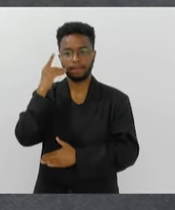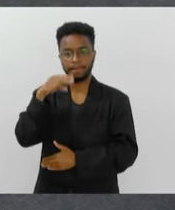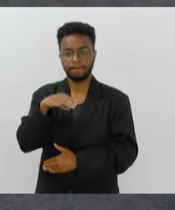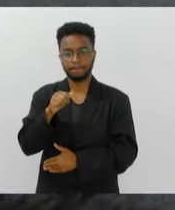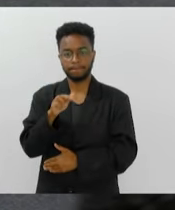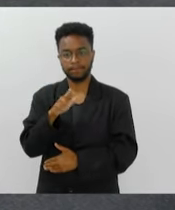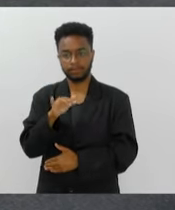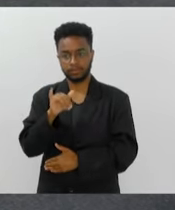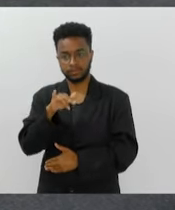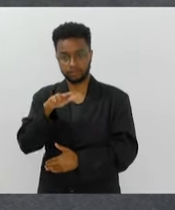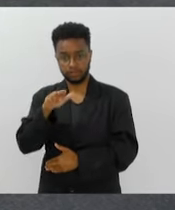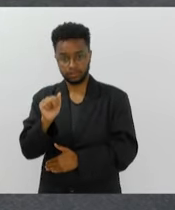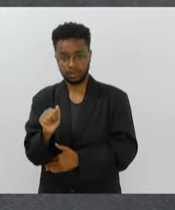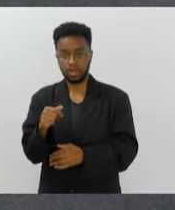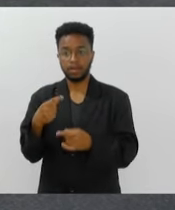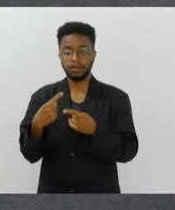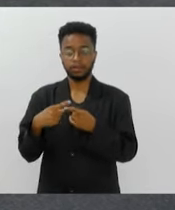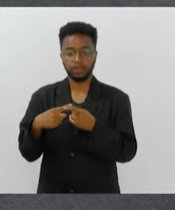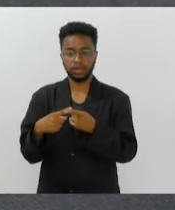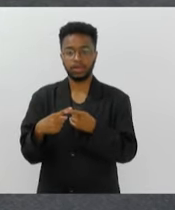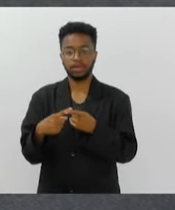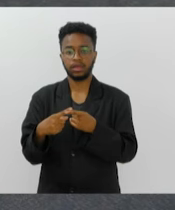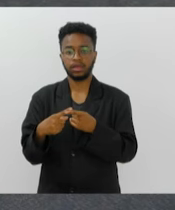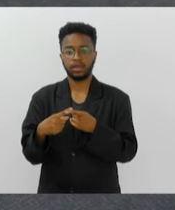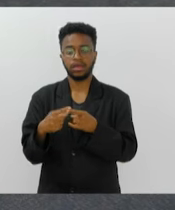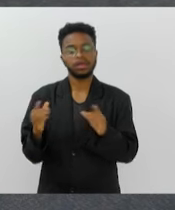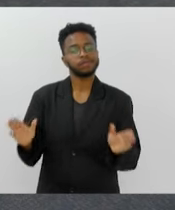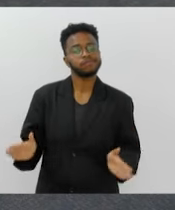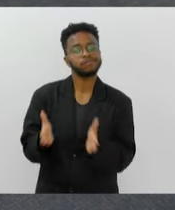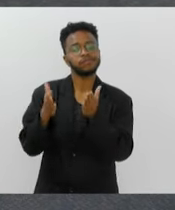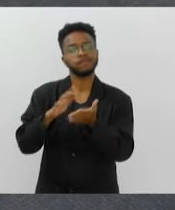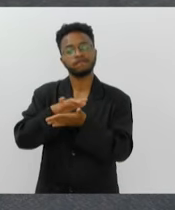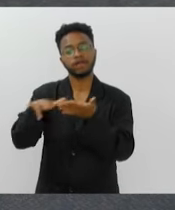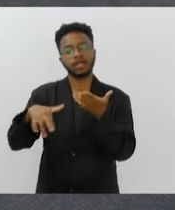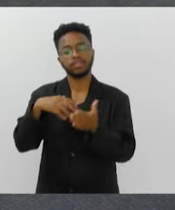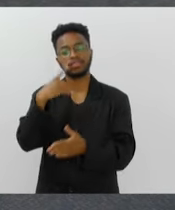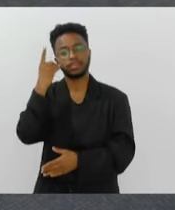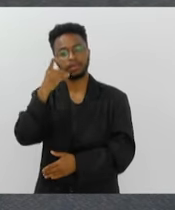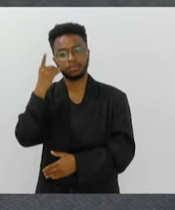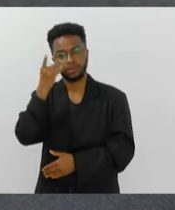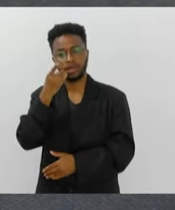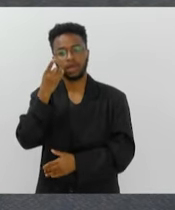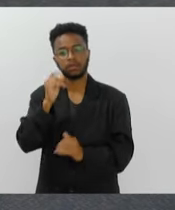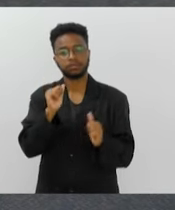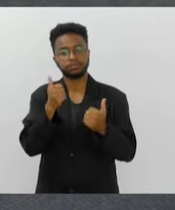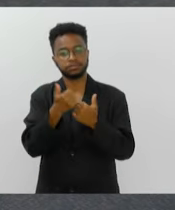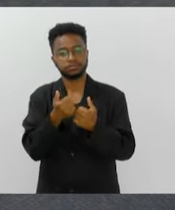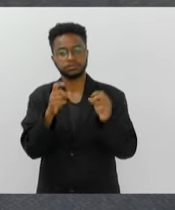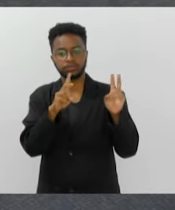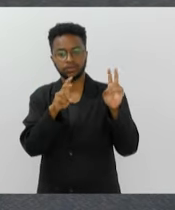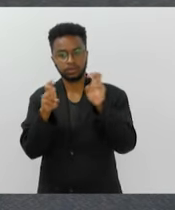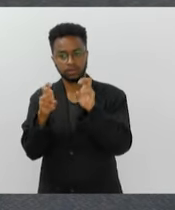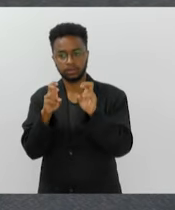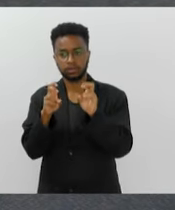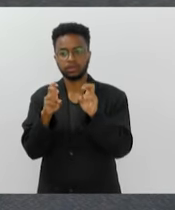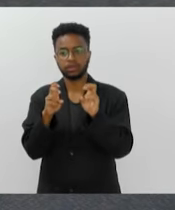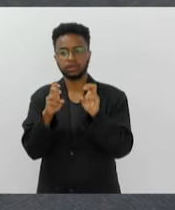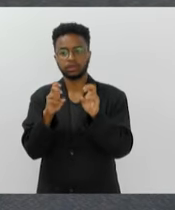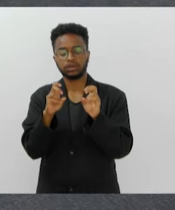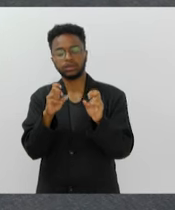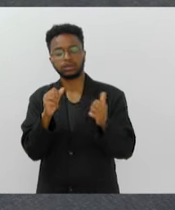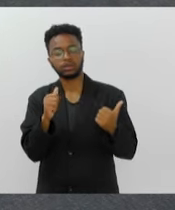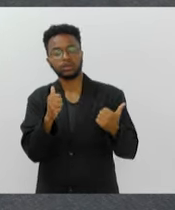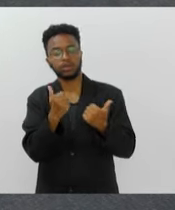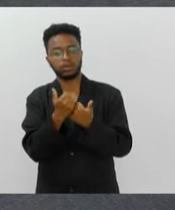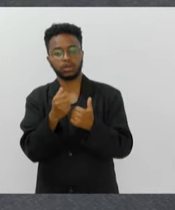MST que arregimentou tantos deputados que são sensíveis à pauta do fortalecimento da democracia